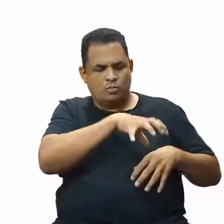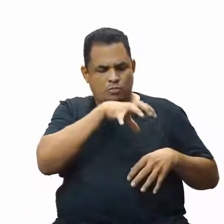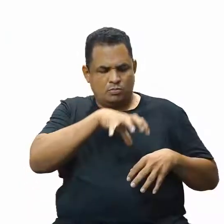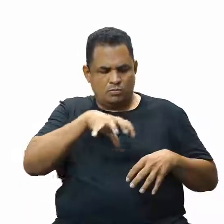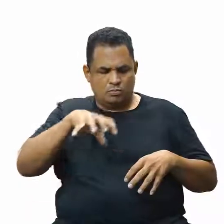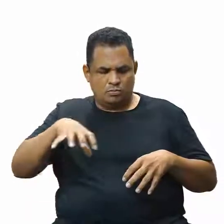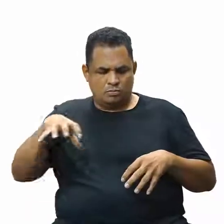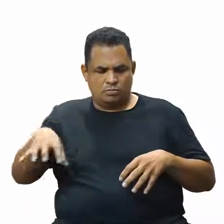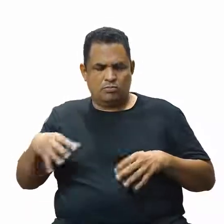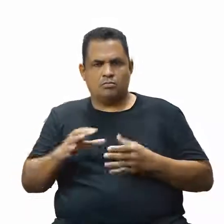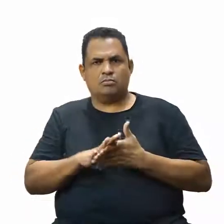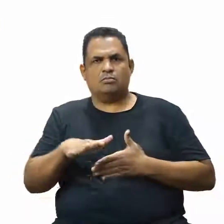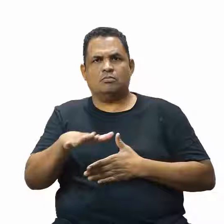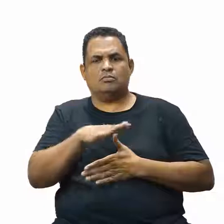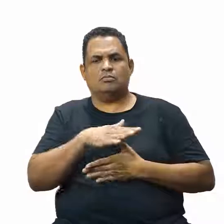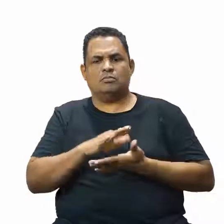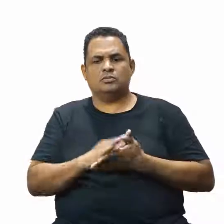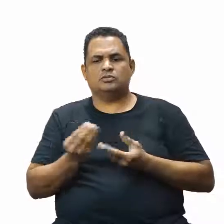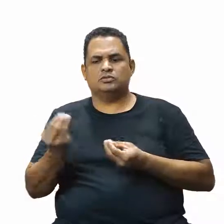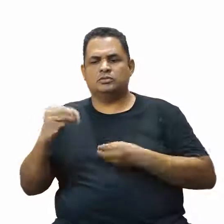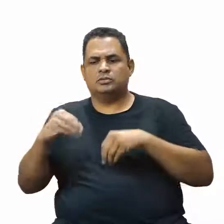ninhos nas áreas de plantio.